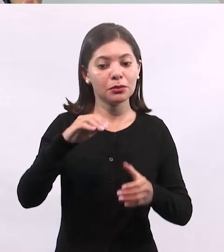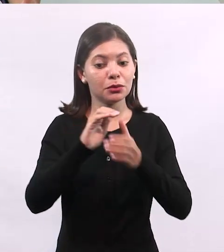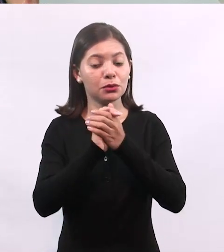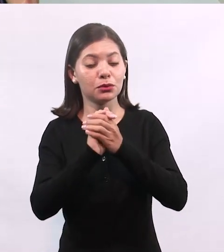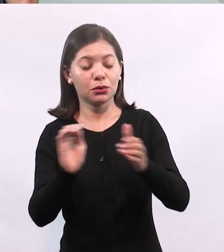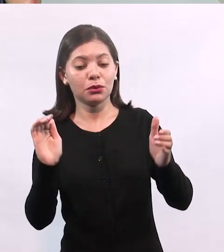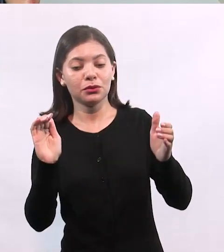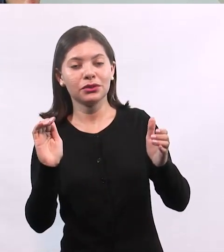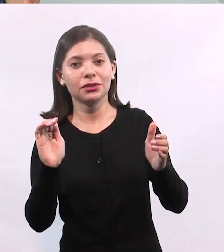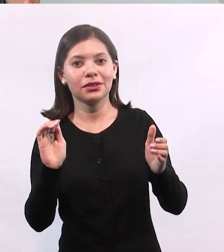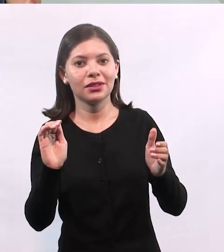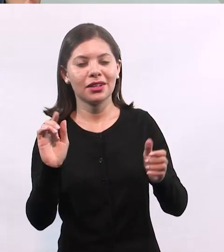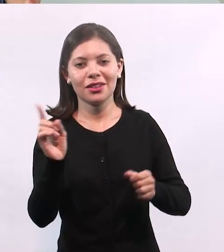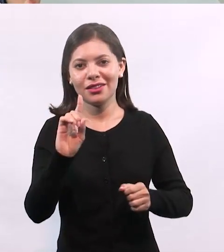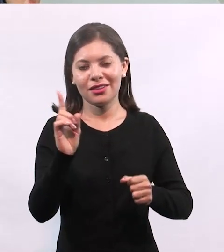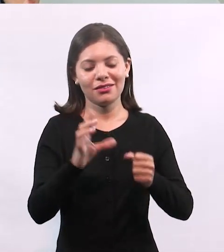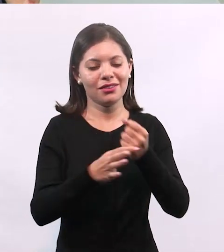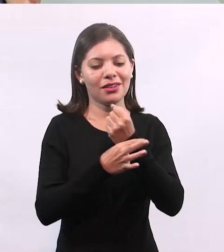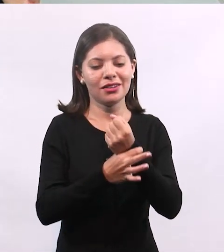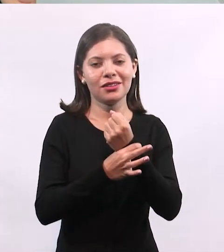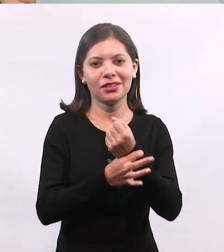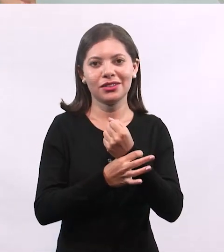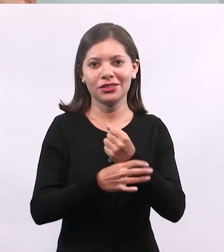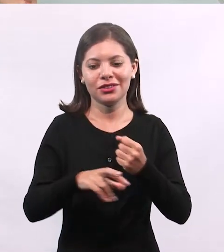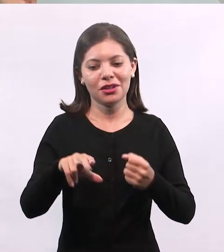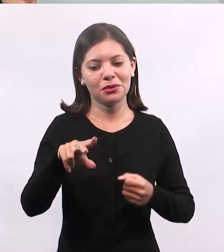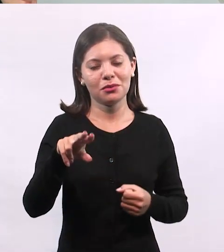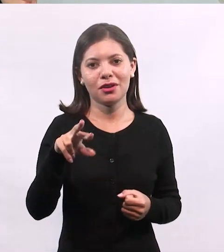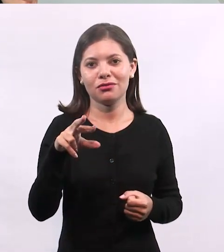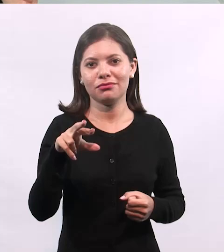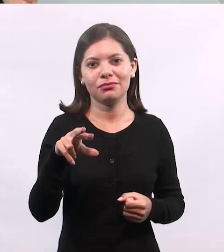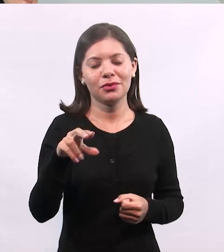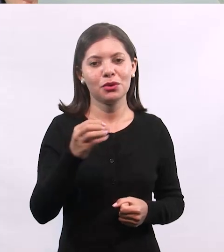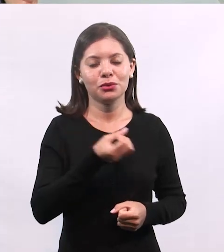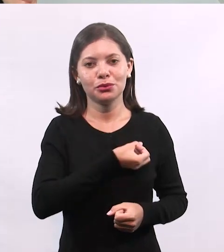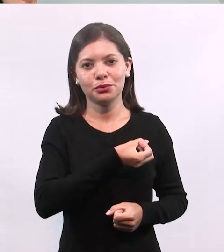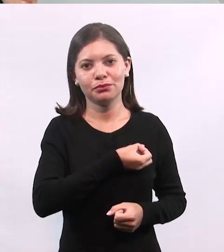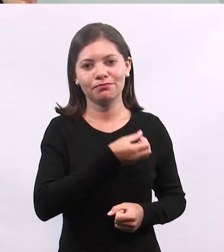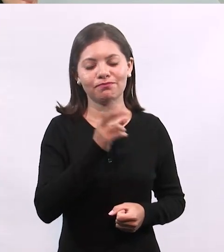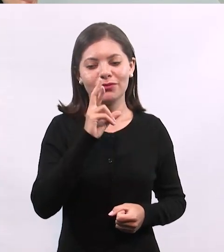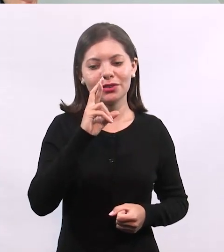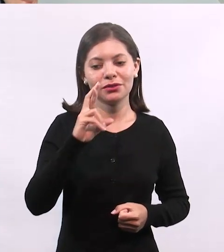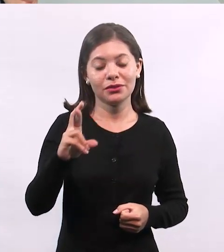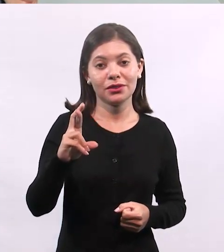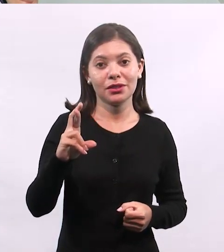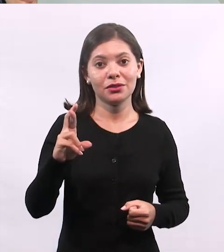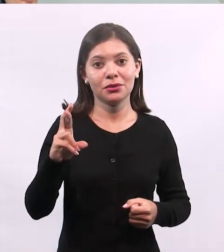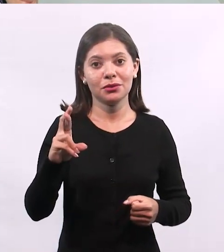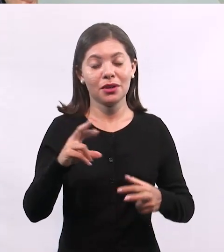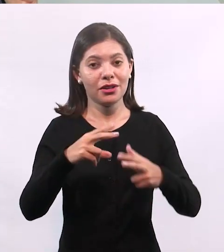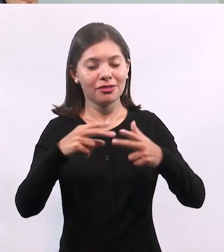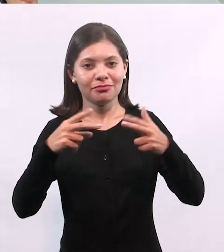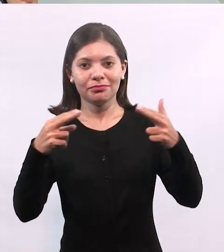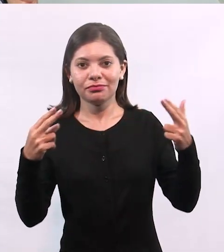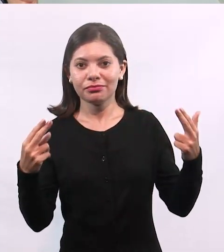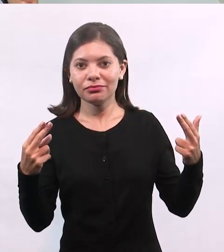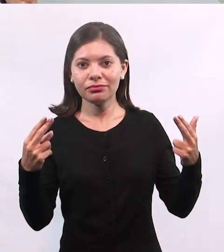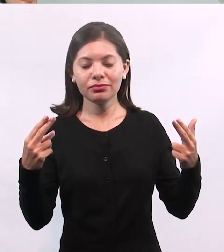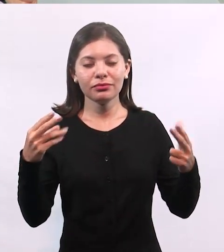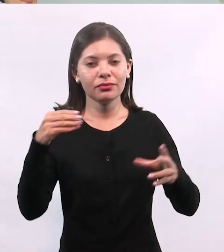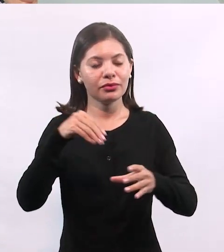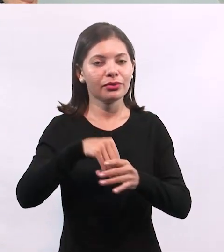solta um dado nada vai garantir que vai cair a mesma fase eu tenho resultados possíveis diversos